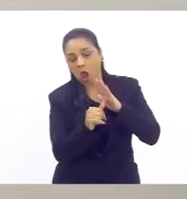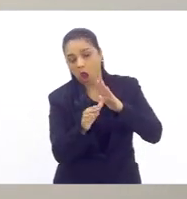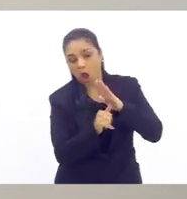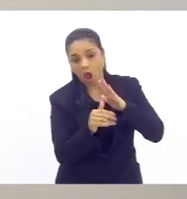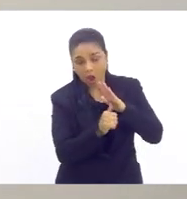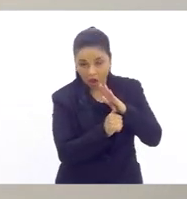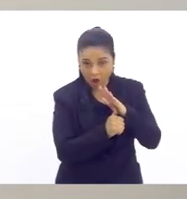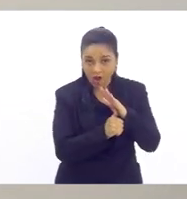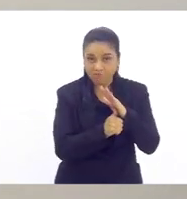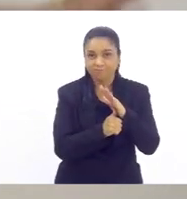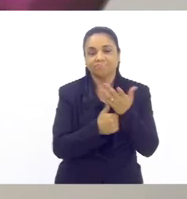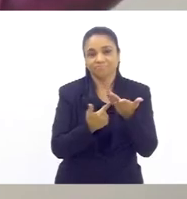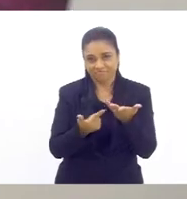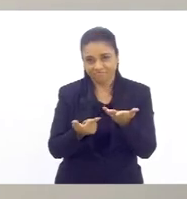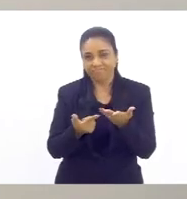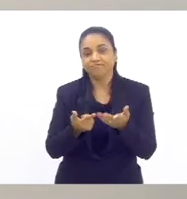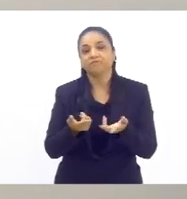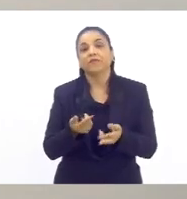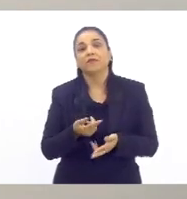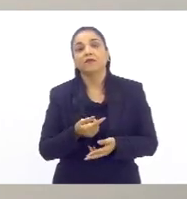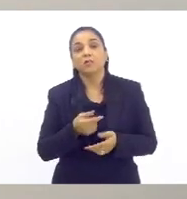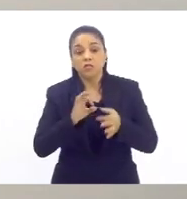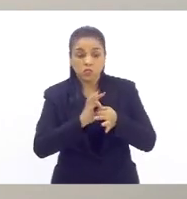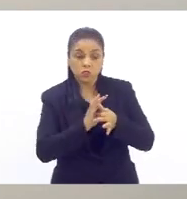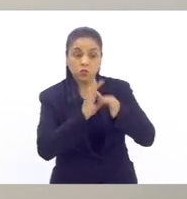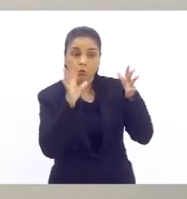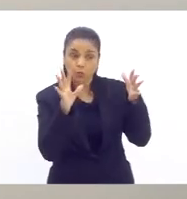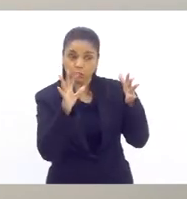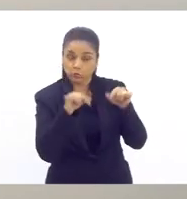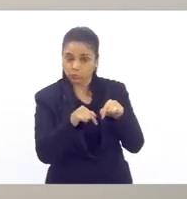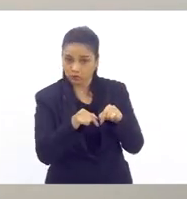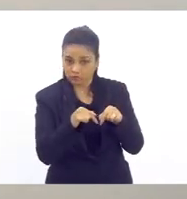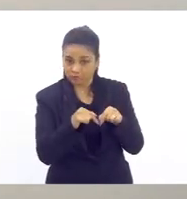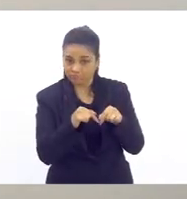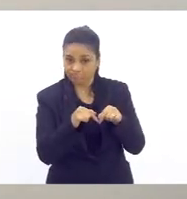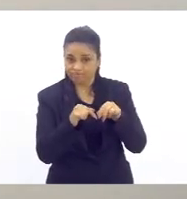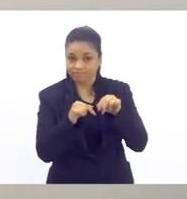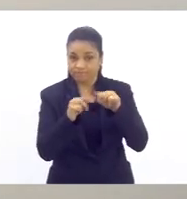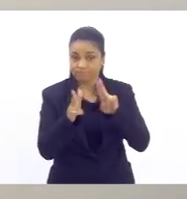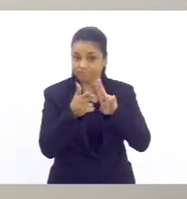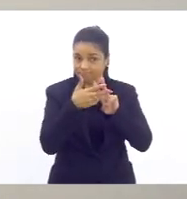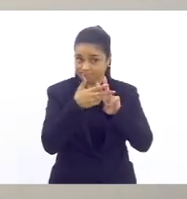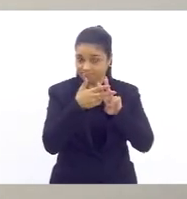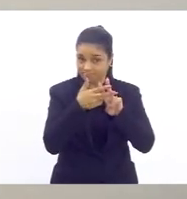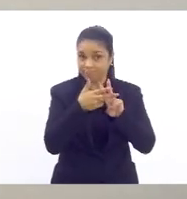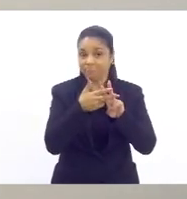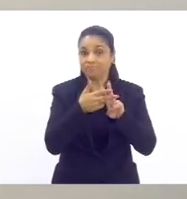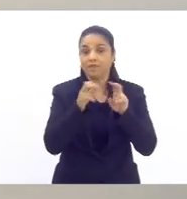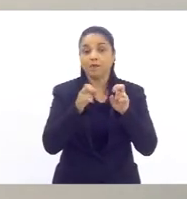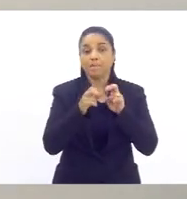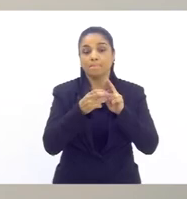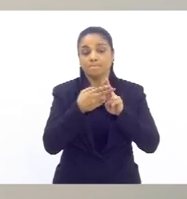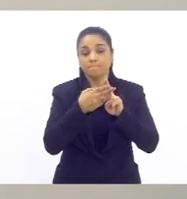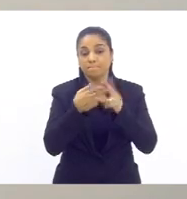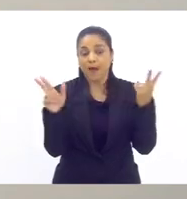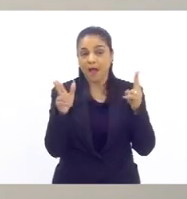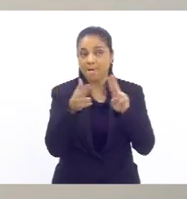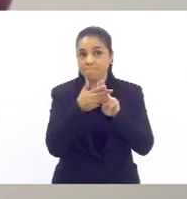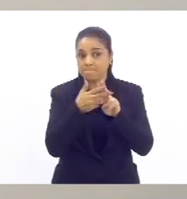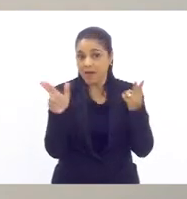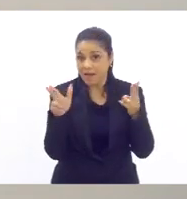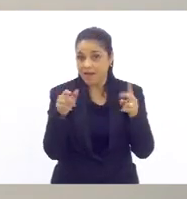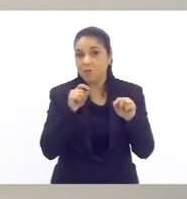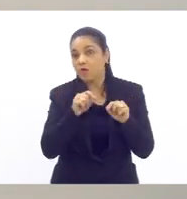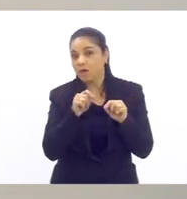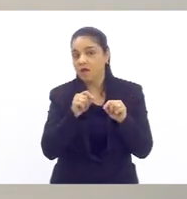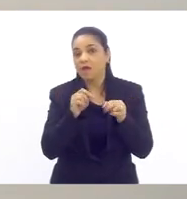ao roubo e ao furto com relação a sua altura que o senhor questiona quando a